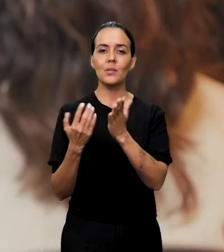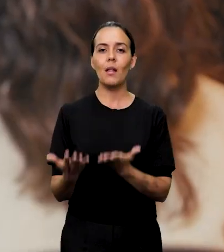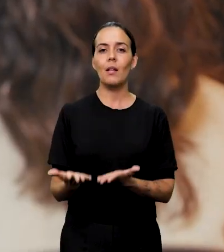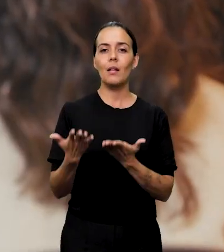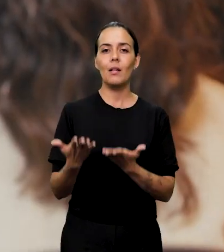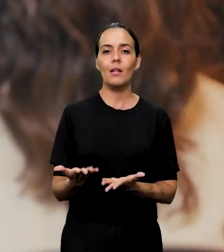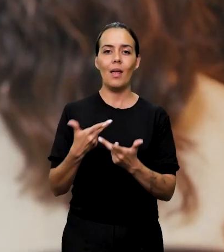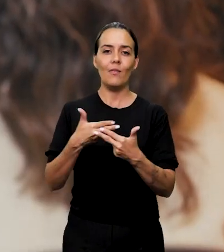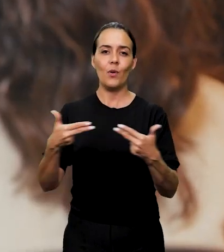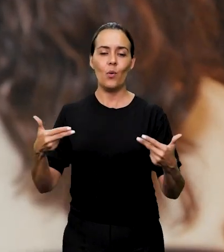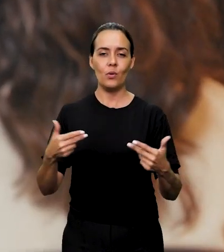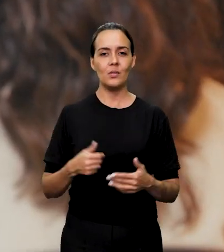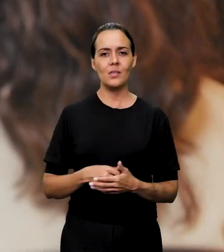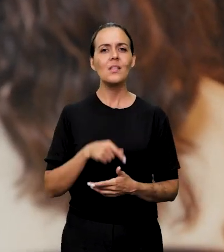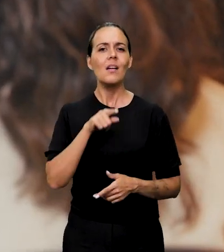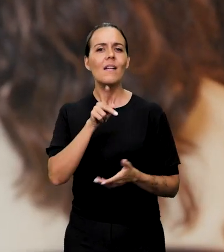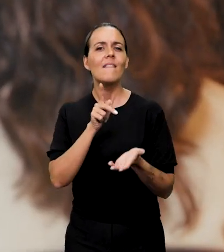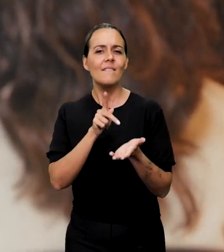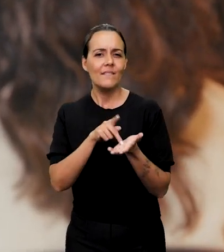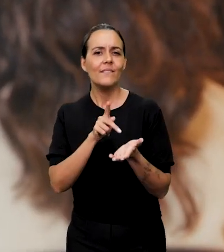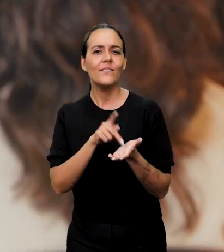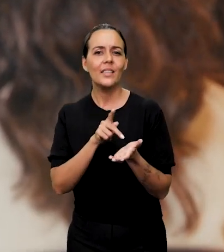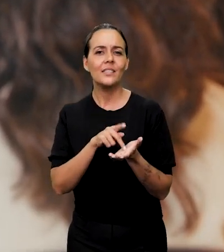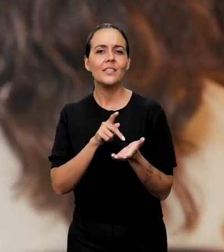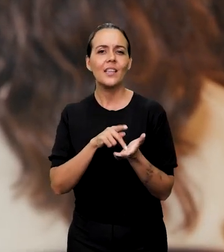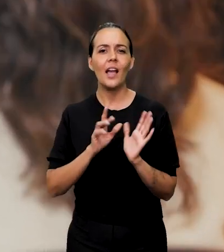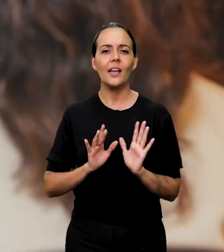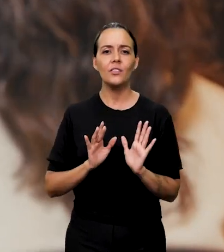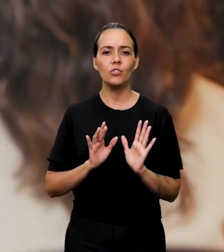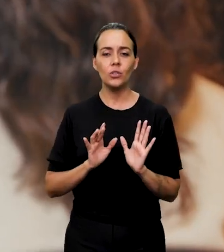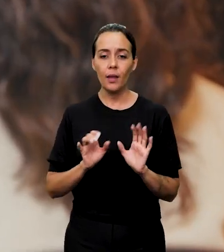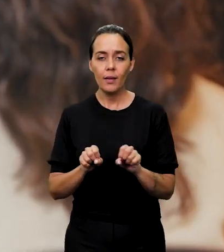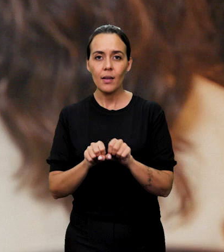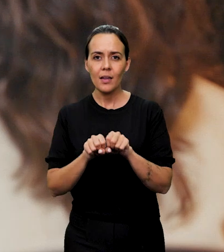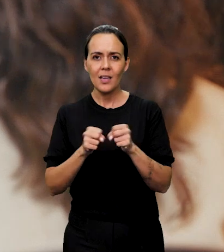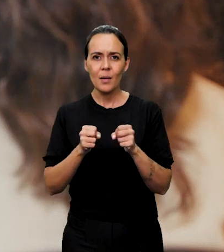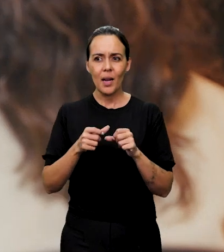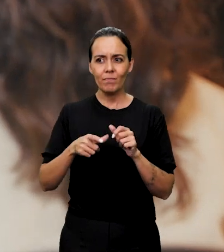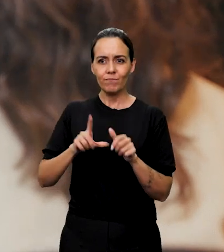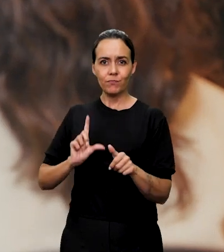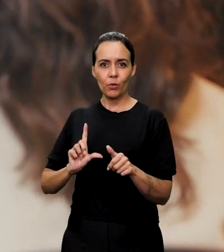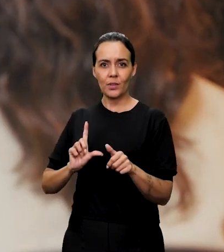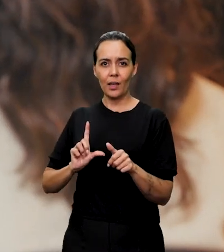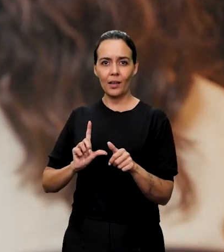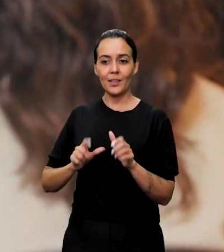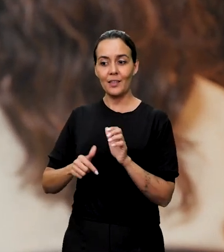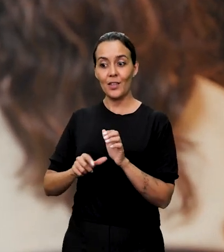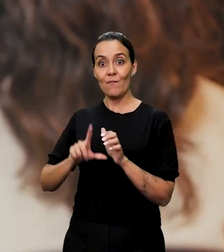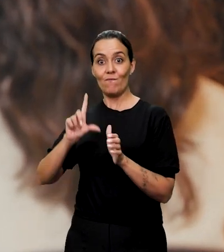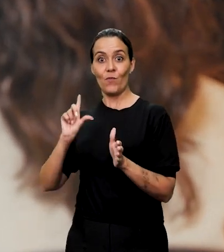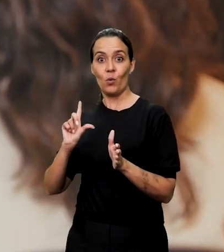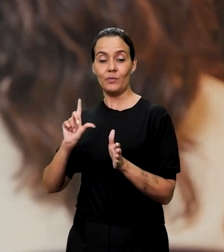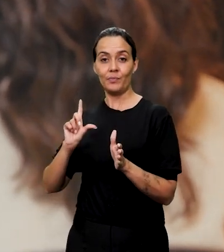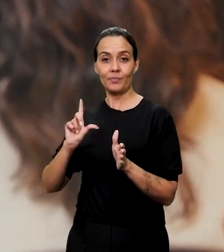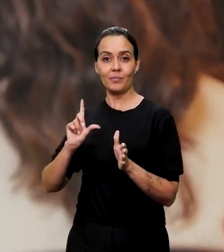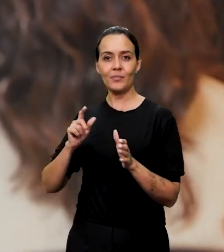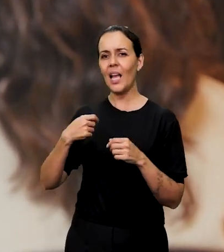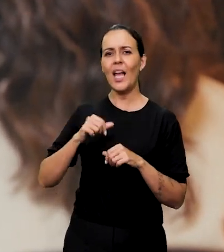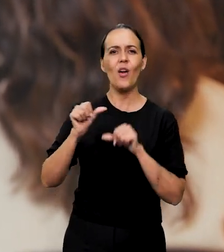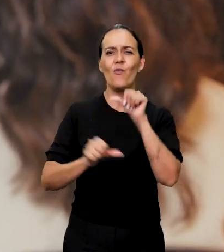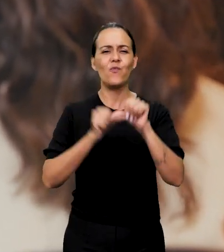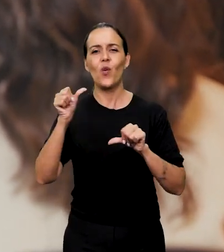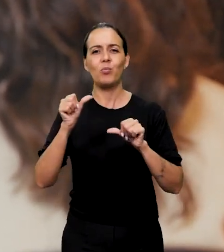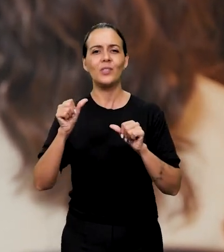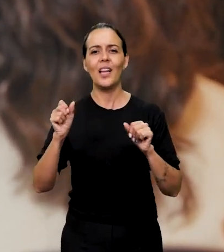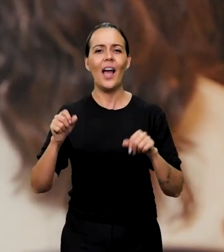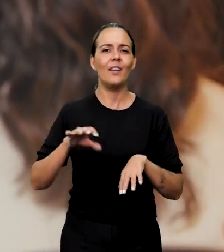fecha os Entende? braços. E aí eu sinto Isso que... você falou, a libido da quebra. Da quebra, da transgressão, entendeu? Eu vou aqui, não vou fazer o programa, vou jogar essa mesa para